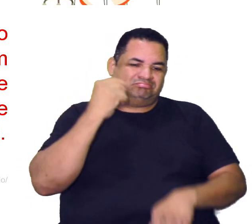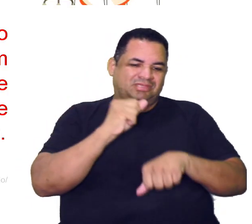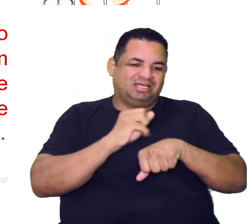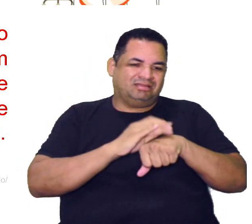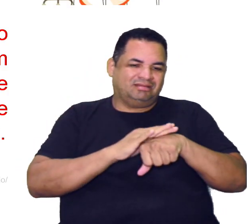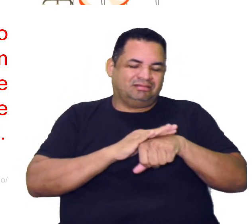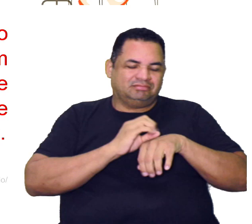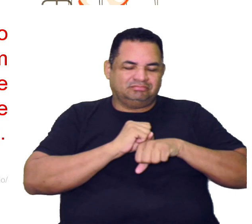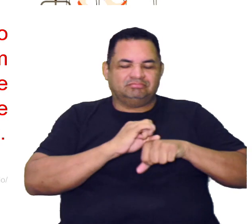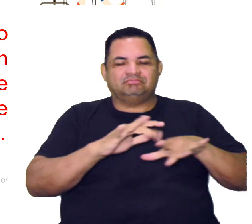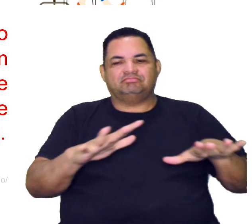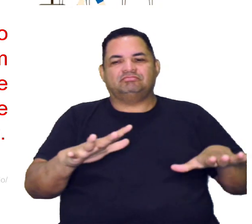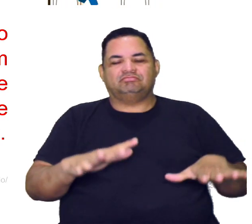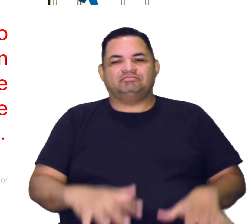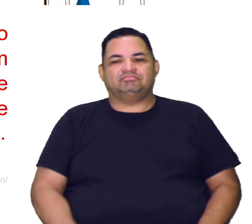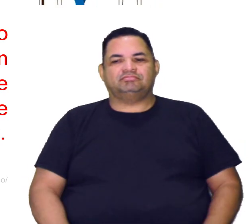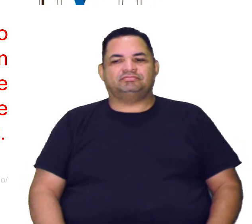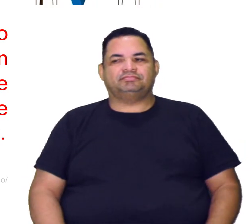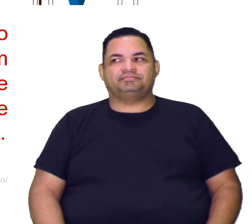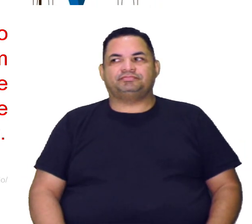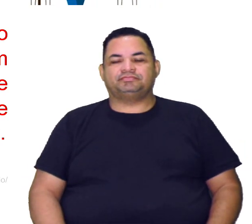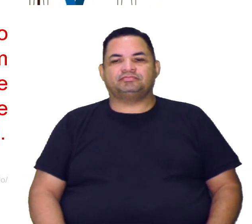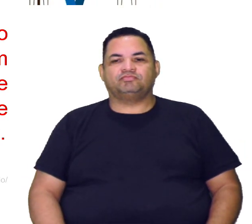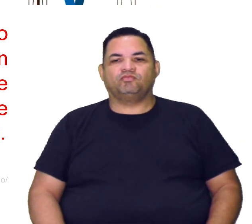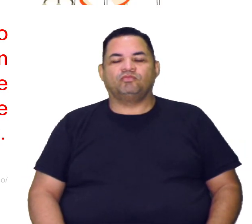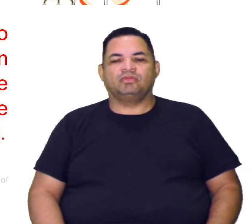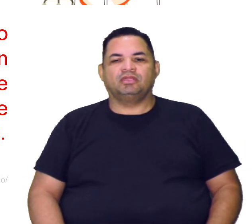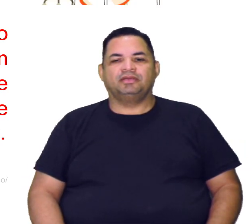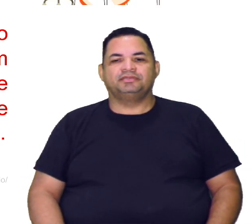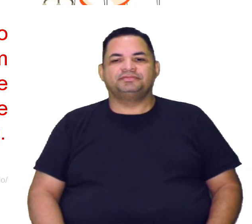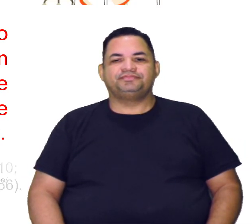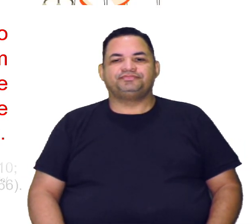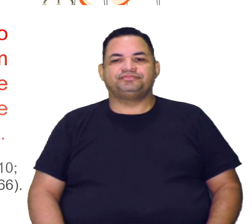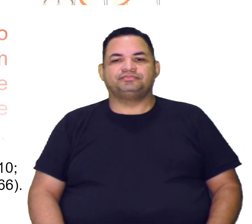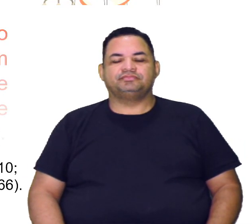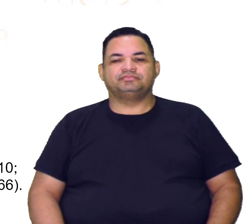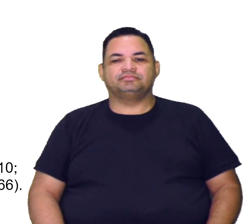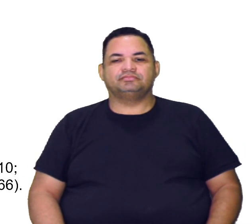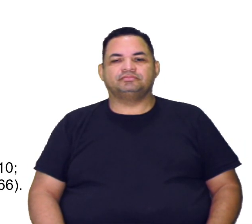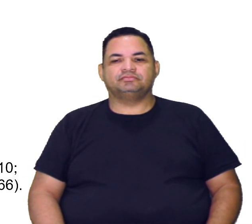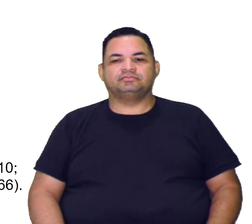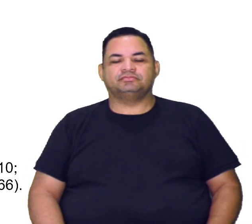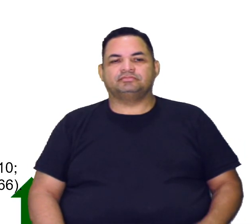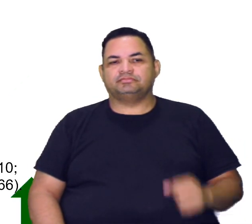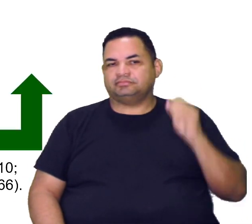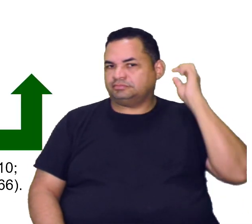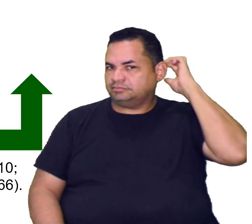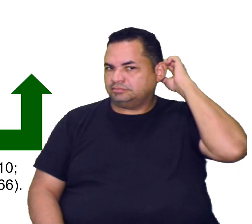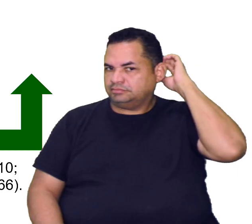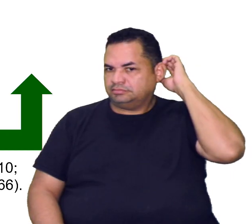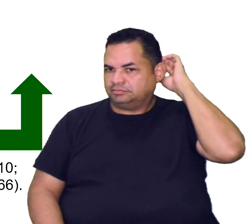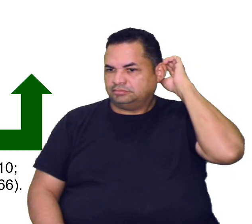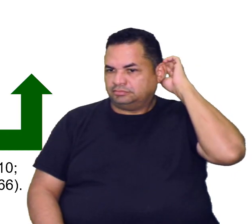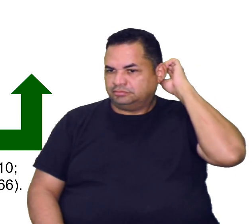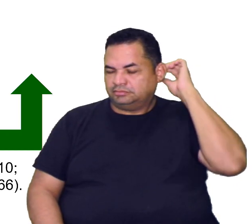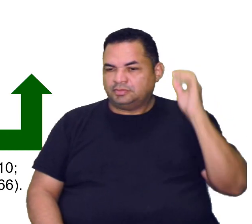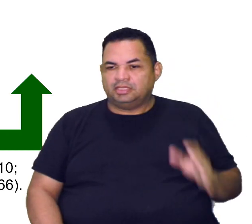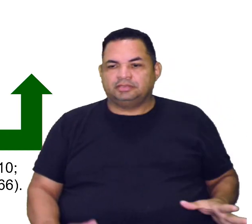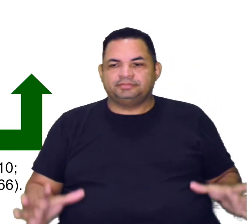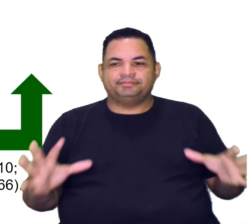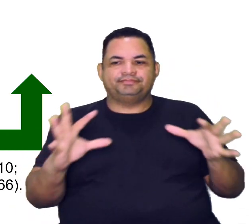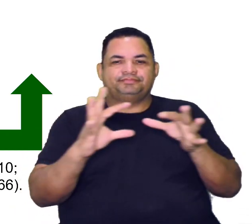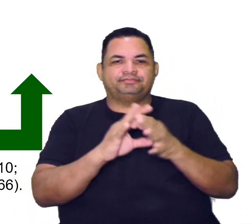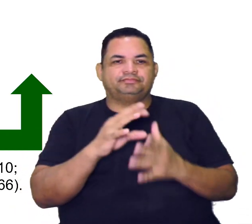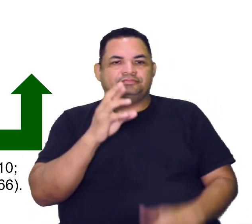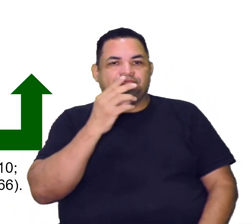uma crescente. Tudo bem? Muito bem. Então, vamos continuar aqui. Dentro desse contexto, a gente observa